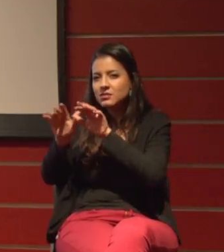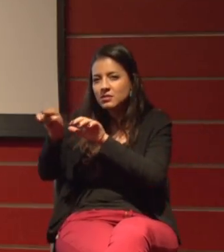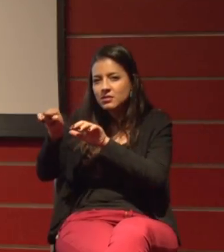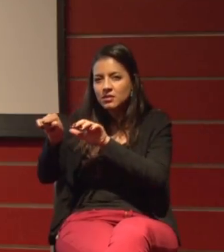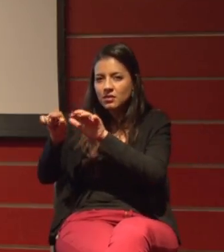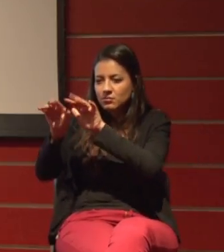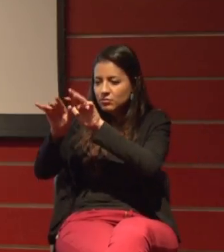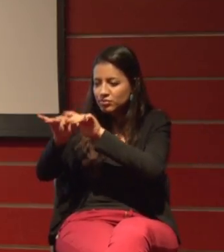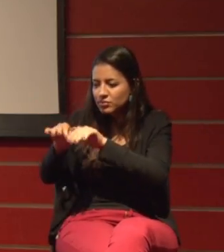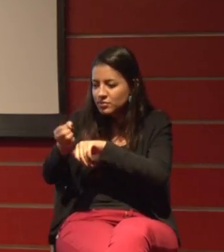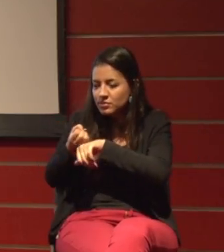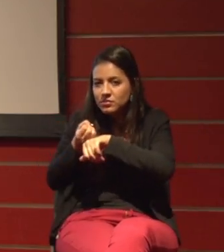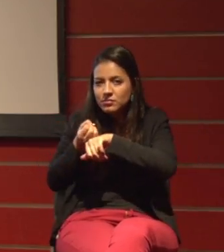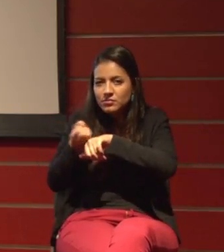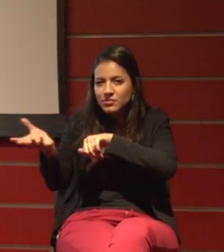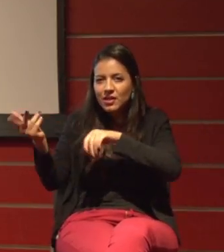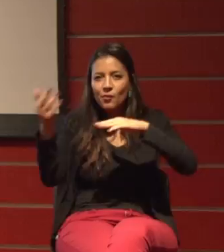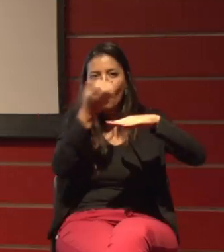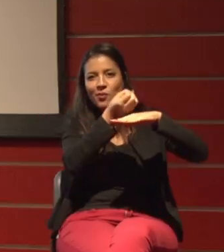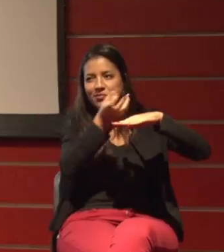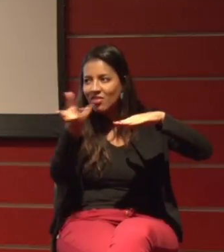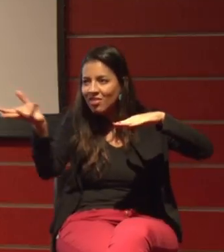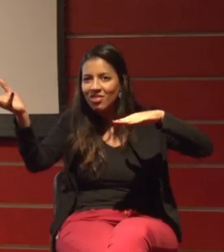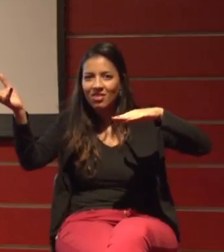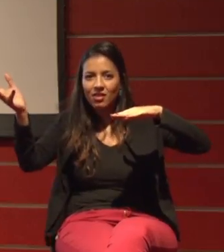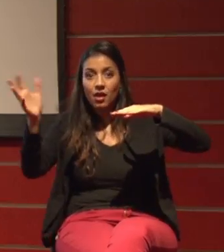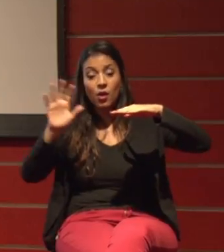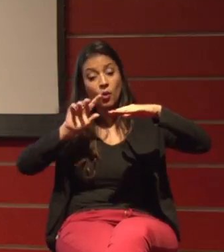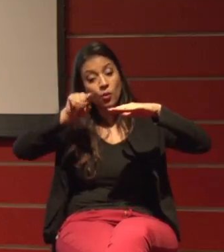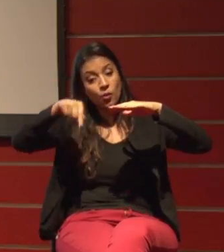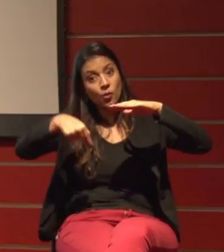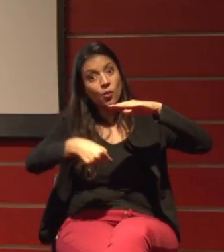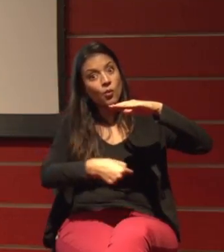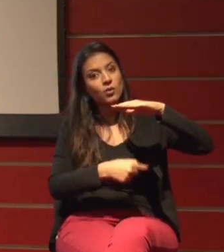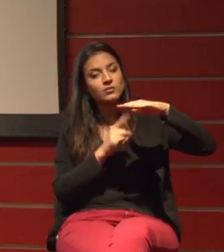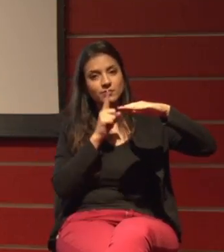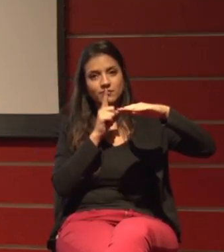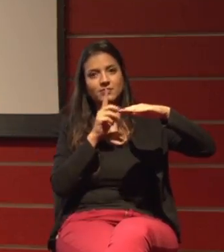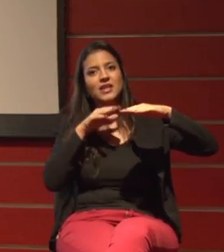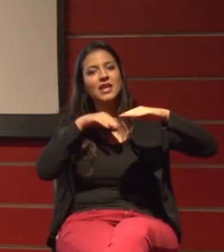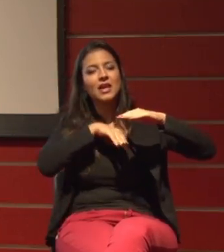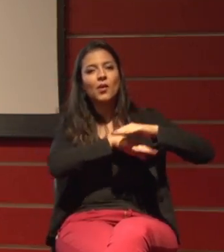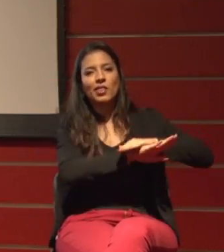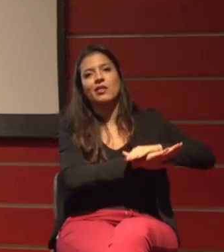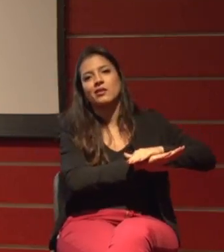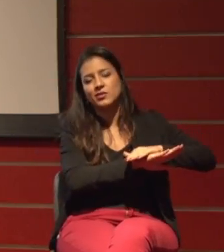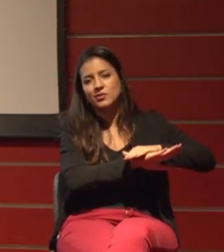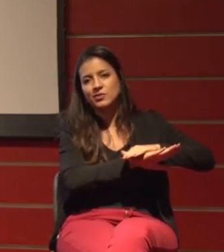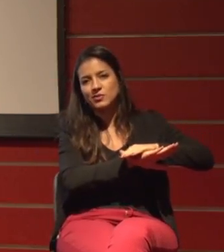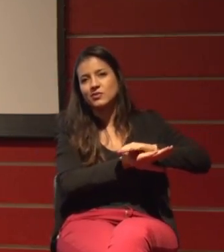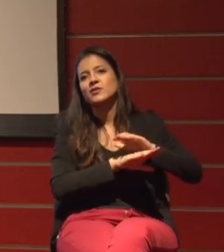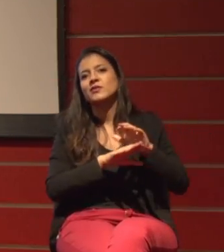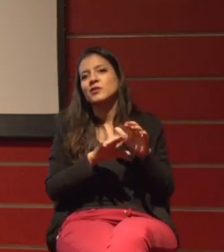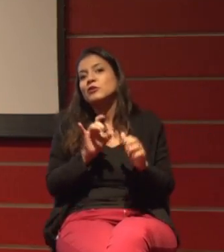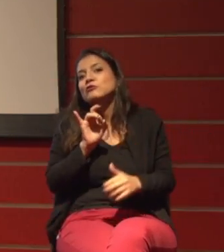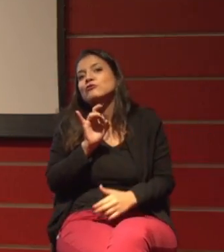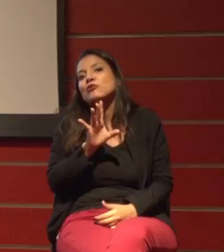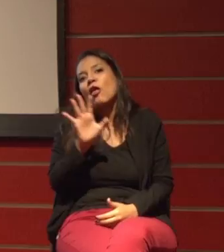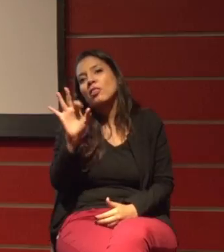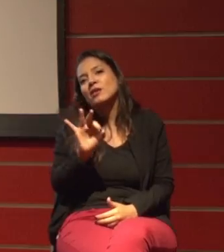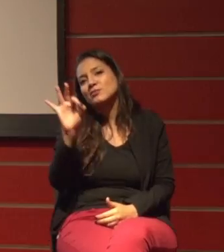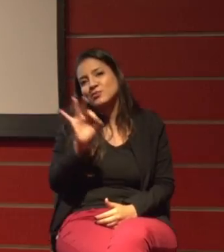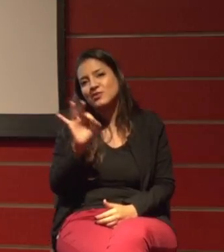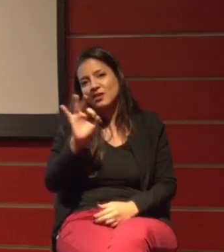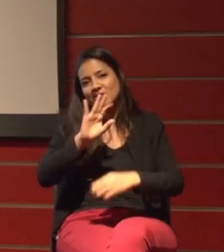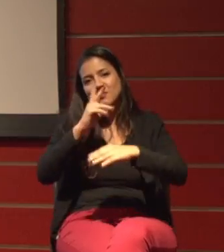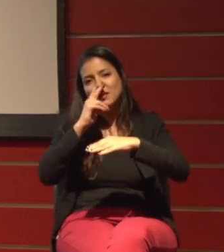total né O resto tá enterrado o resto é como um iceberg ok que só 10% dele